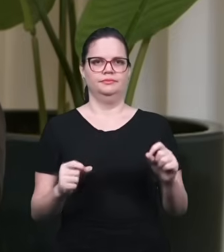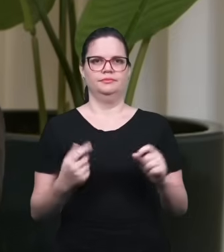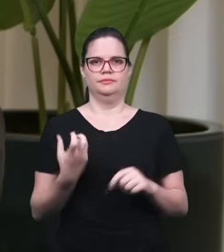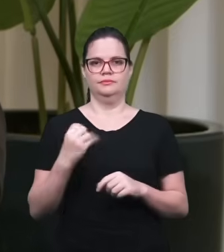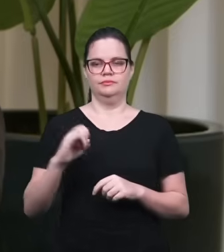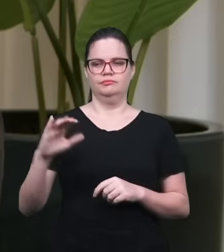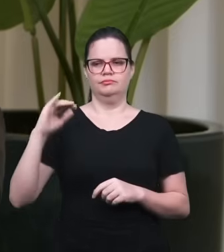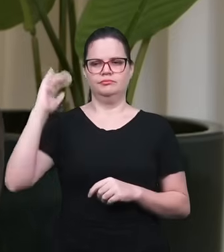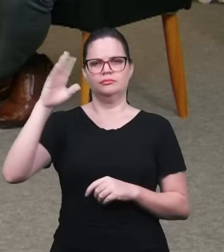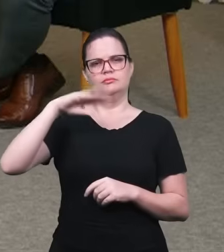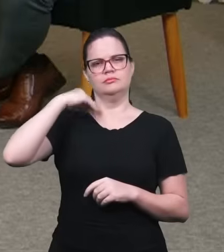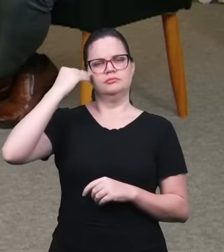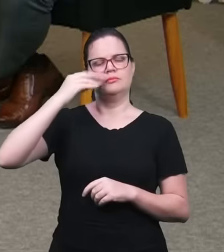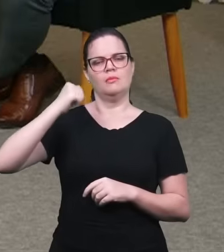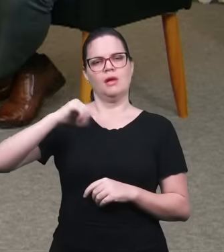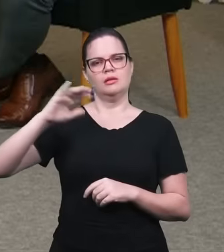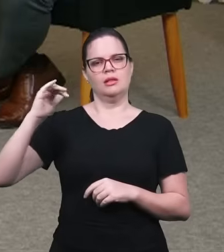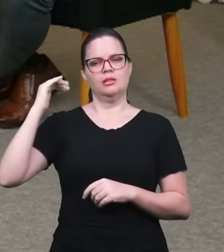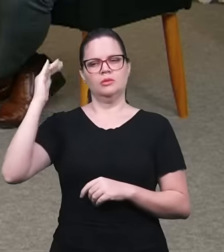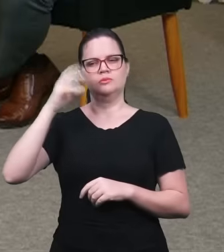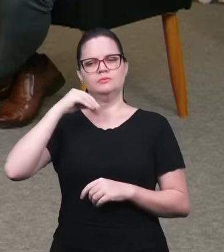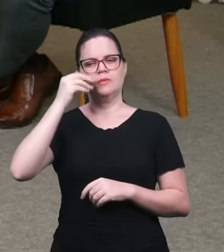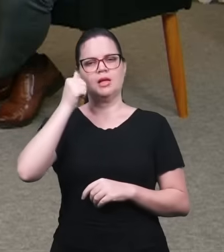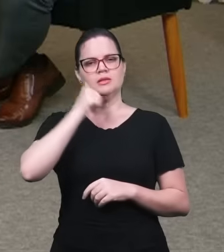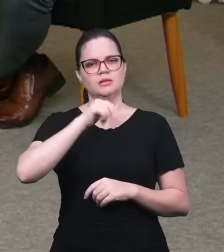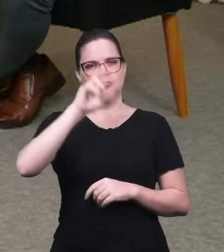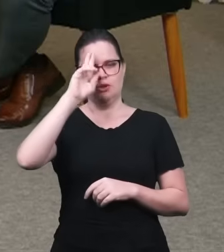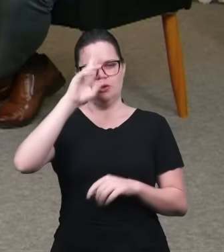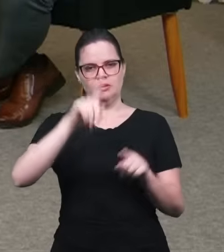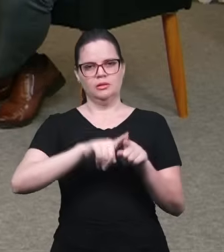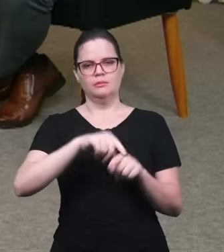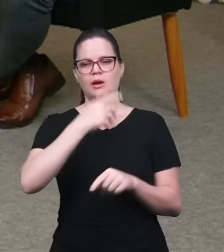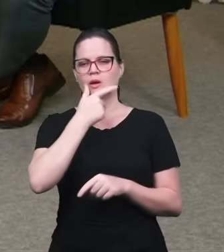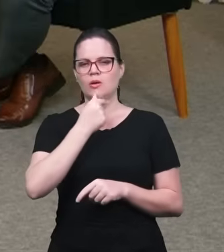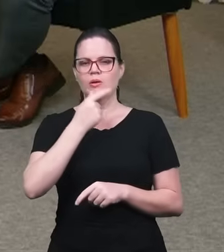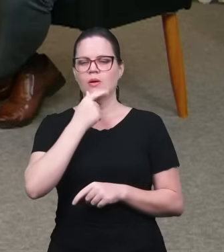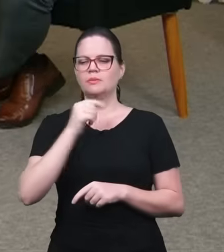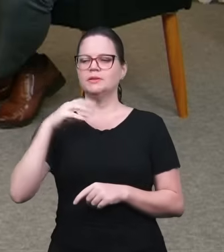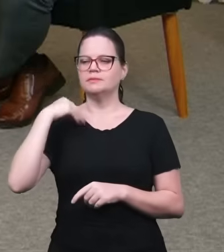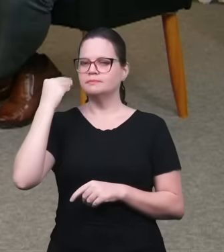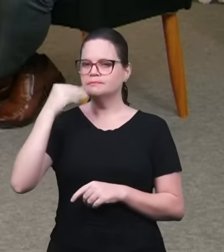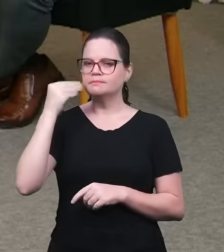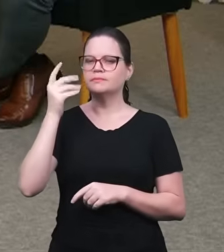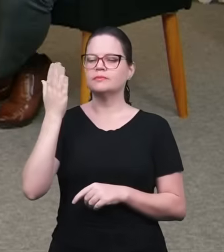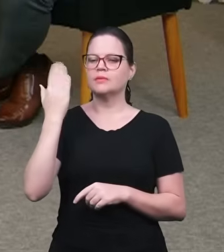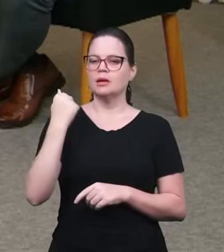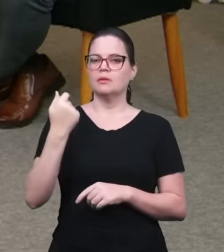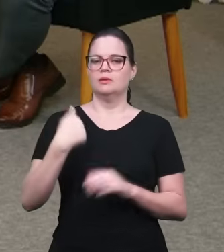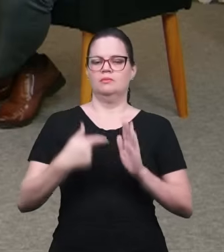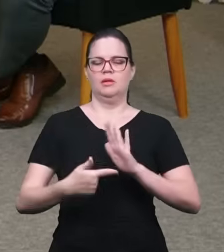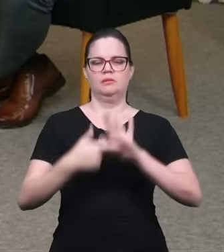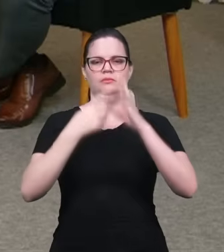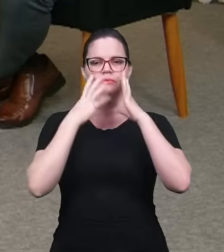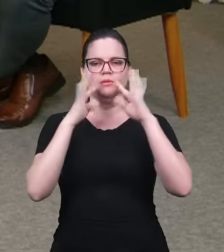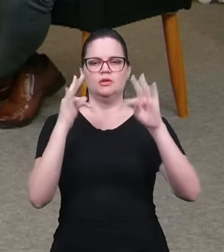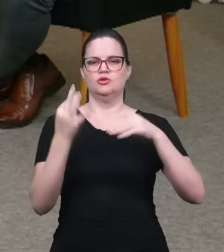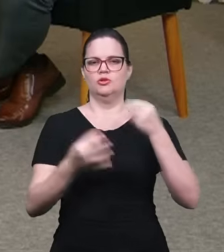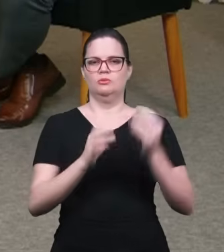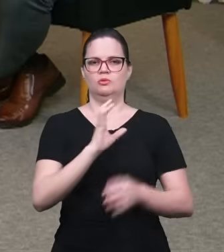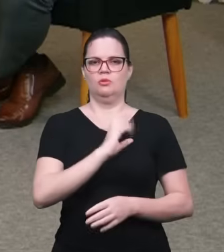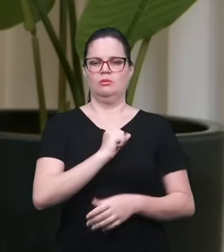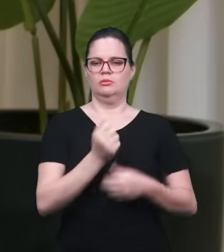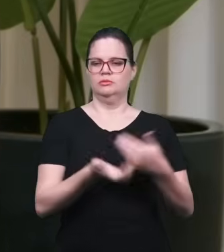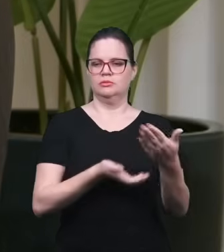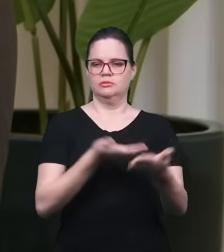mais experimentados, aquelas senhoras, né, aqueles varões, dê um exemplo no amor, no trato, na